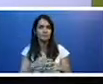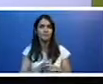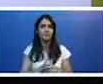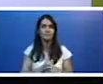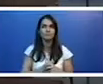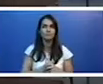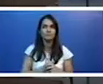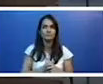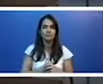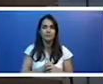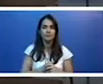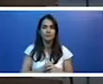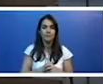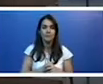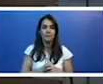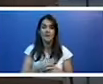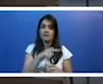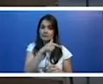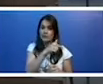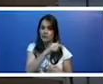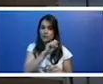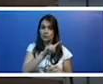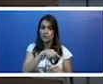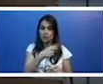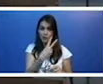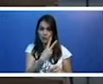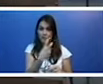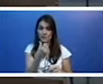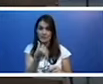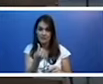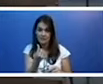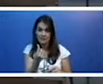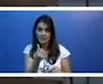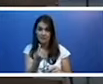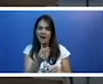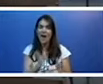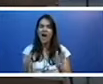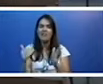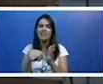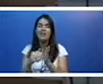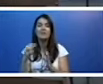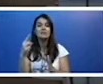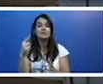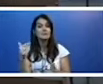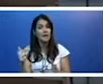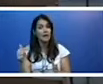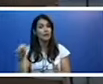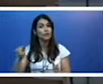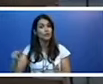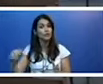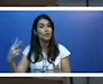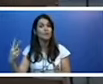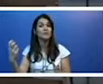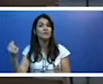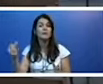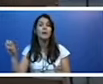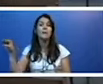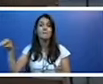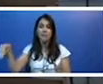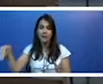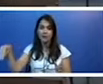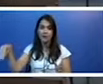7,26 centímetros para 7,26 metros, vai dar. Então a escala é 1 para